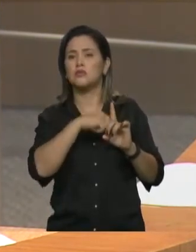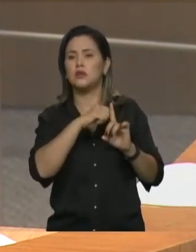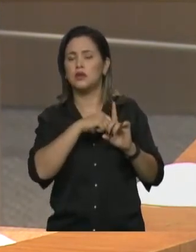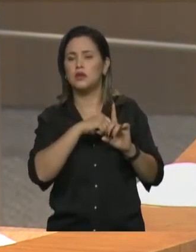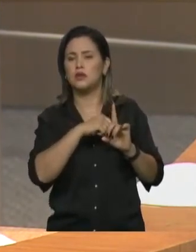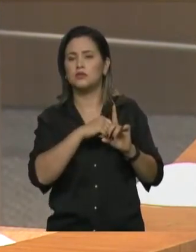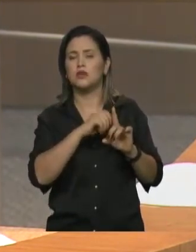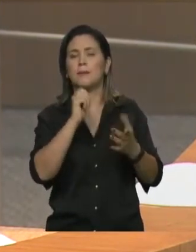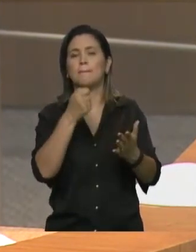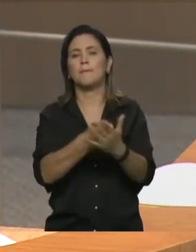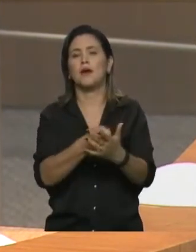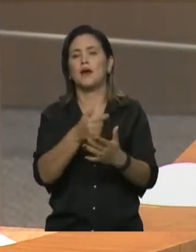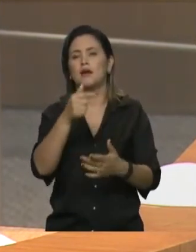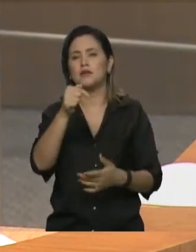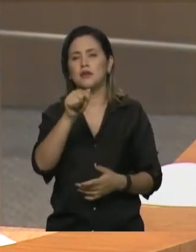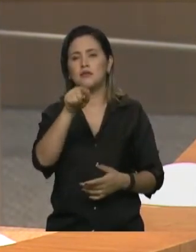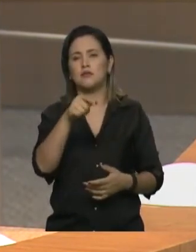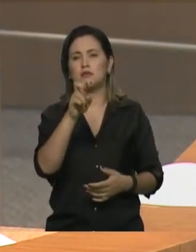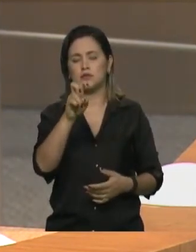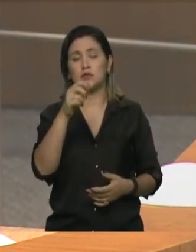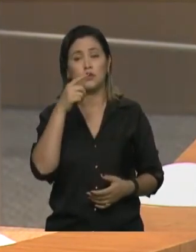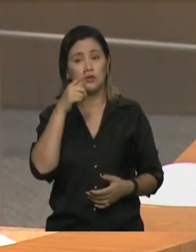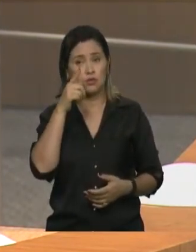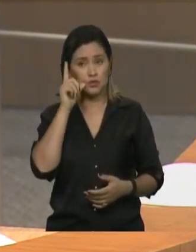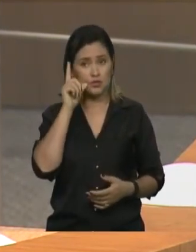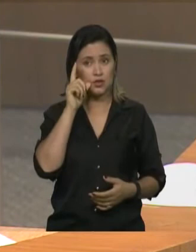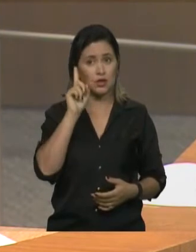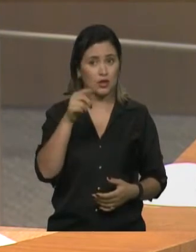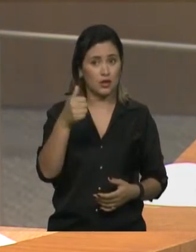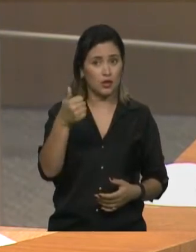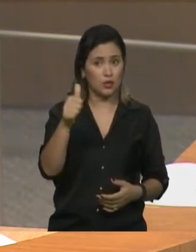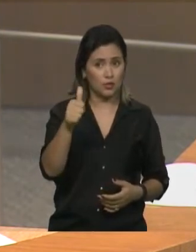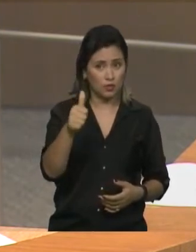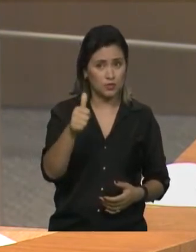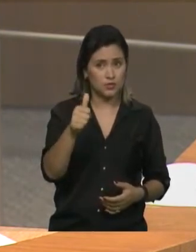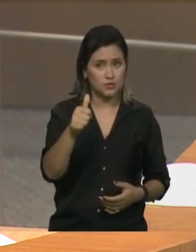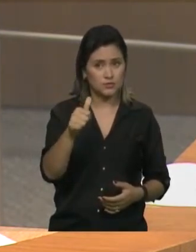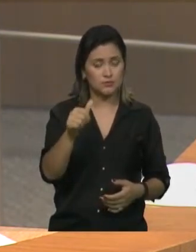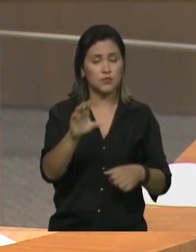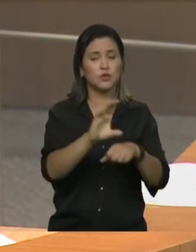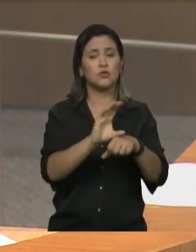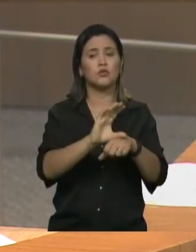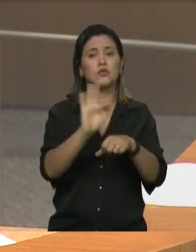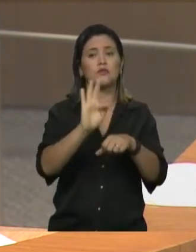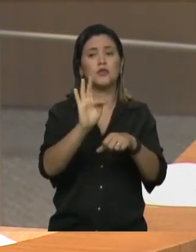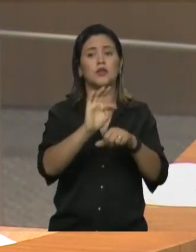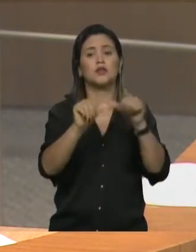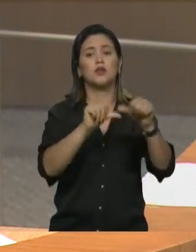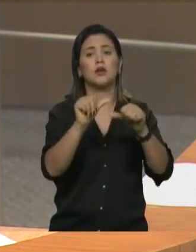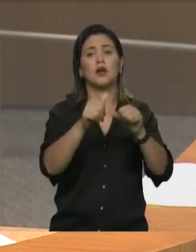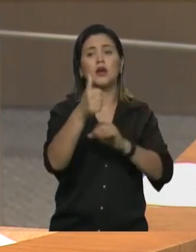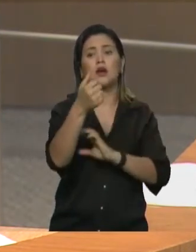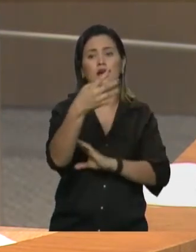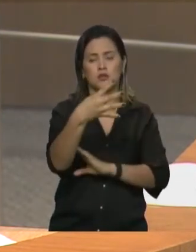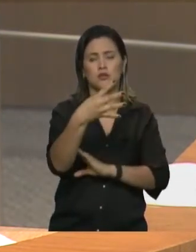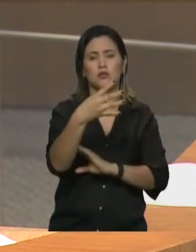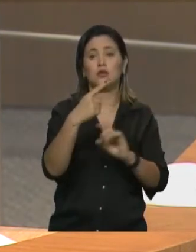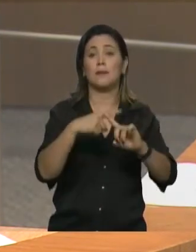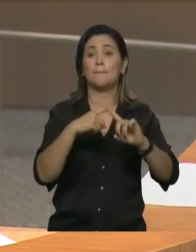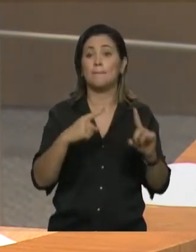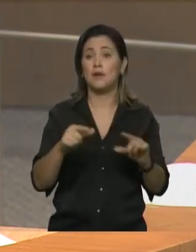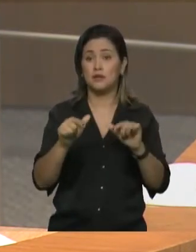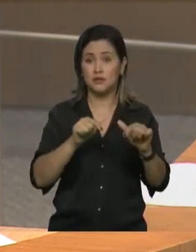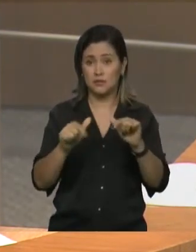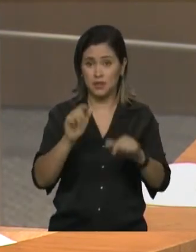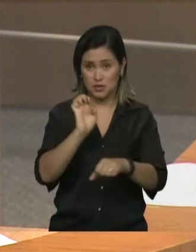ontem, na verdade, era 11. A partir da Constituição Federal, passou a ser 14. Mas o servidor do Estado que ganha até um salário mínimo